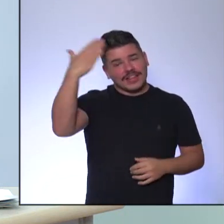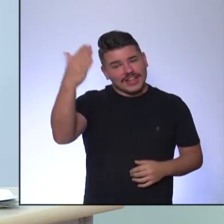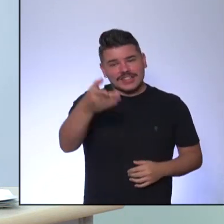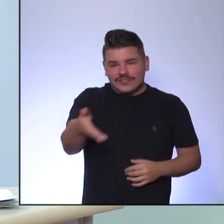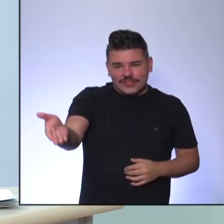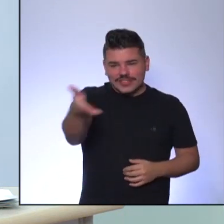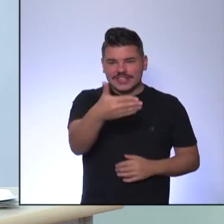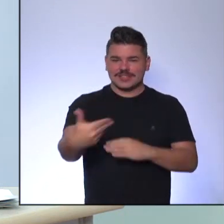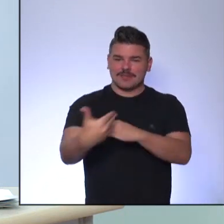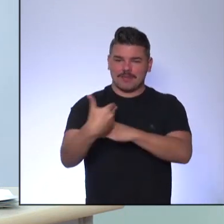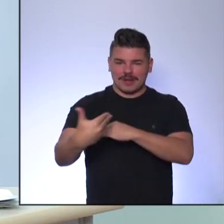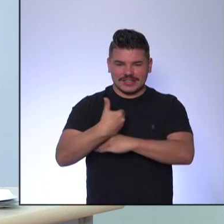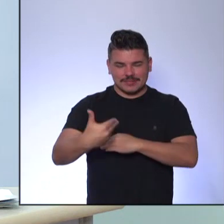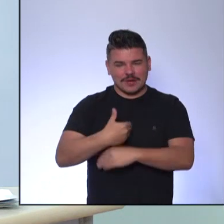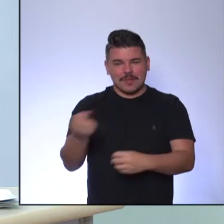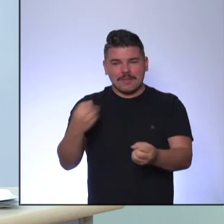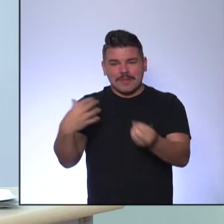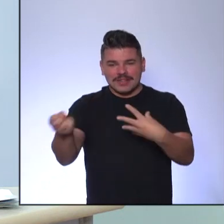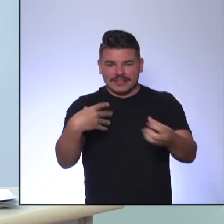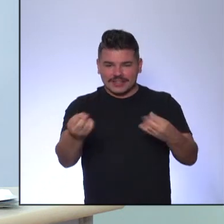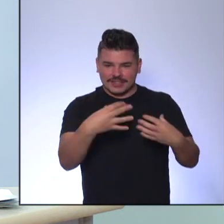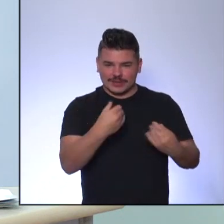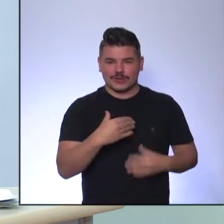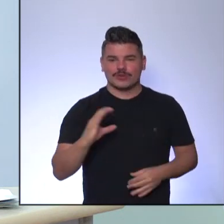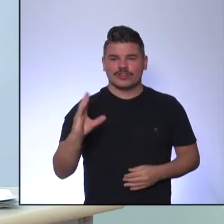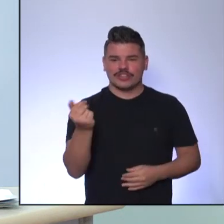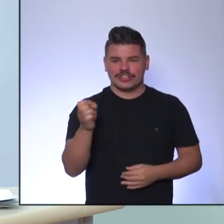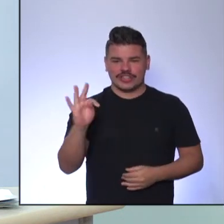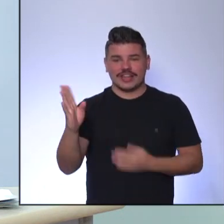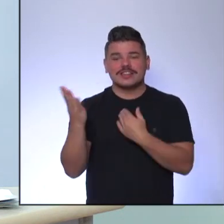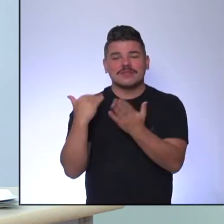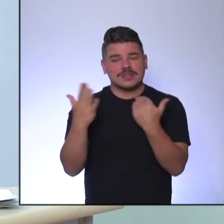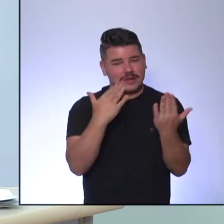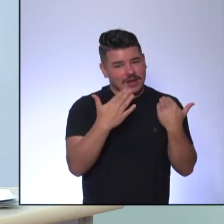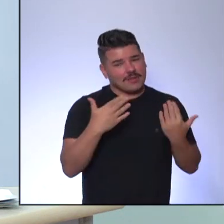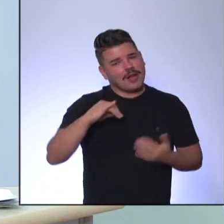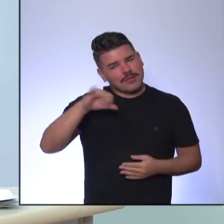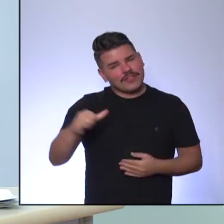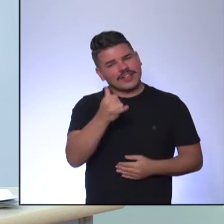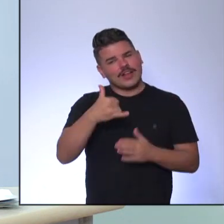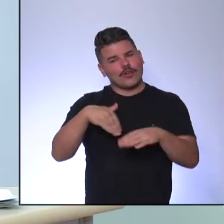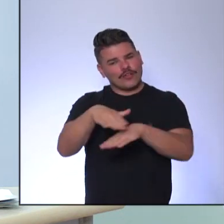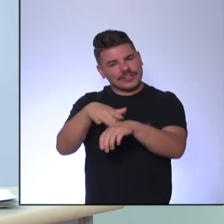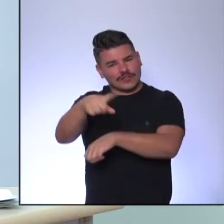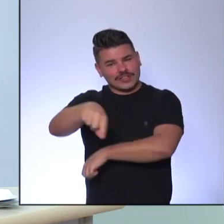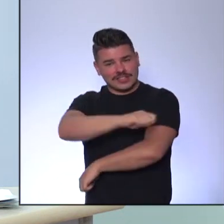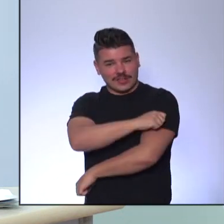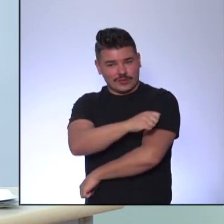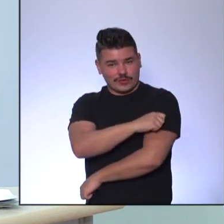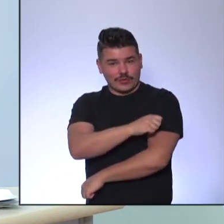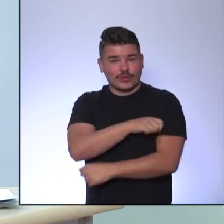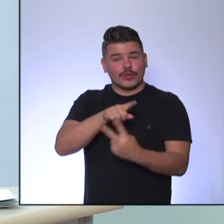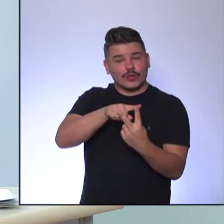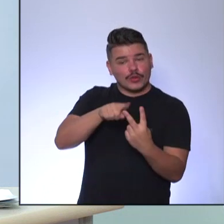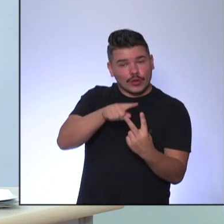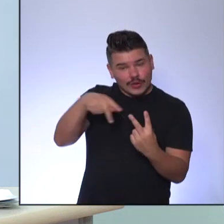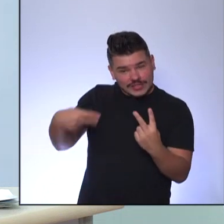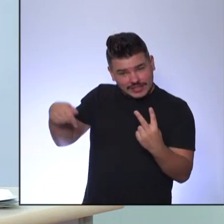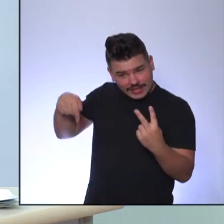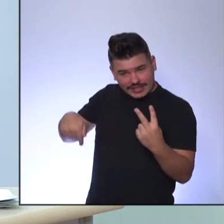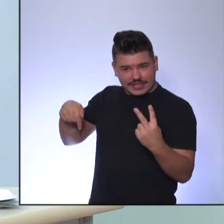vocês. E eu, para aproveitar esse momento que eu estou falando diretamente com os alunos, eu cuido de 2 programas aqui na